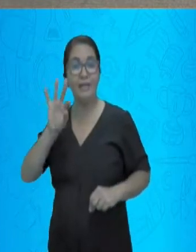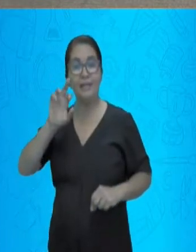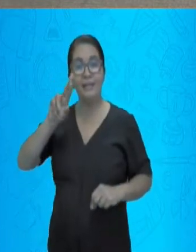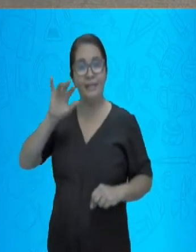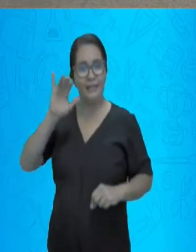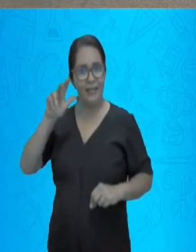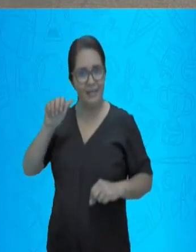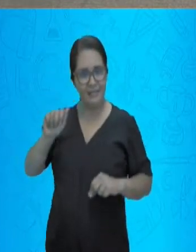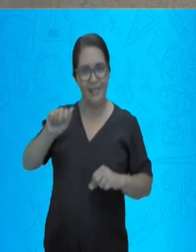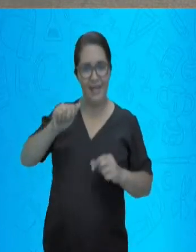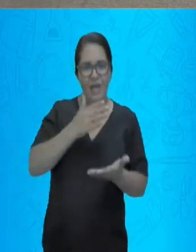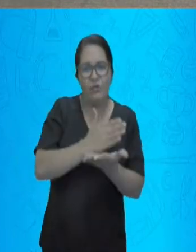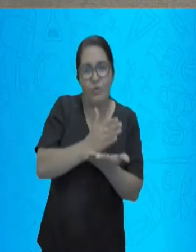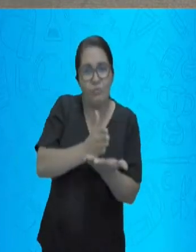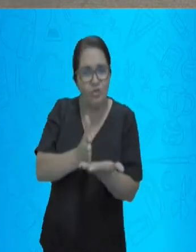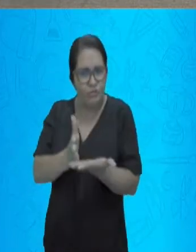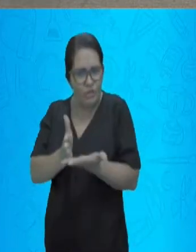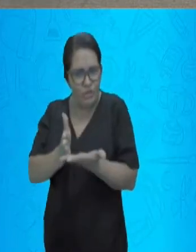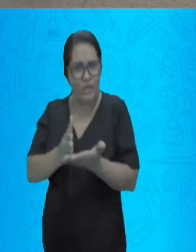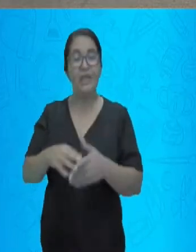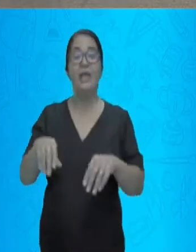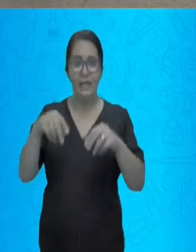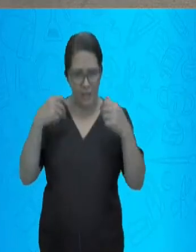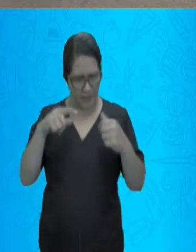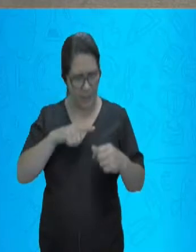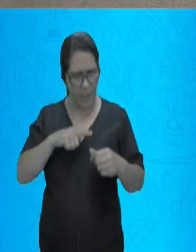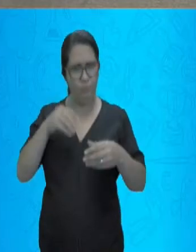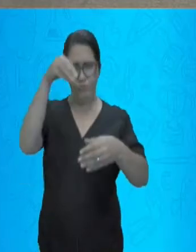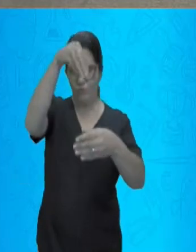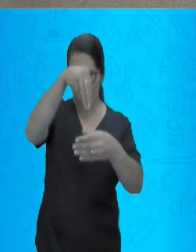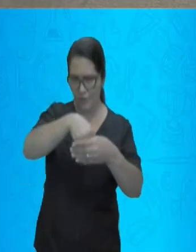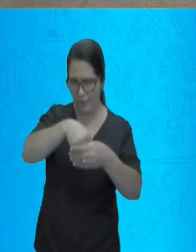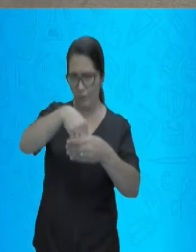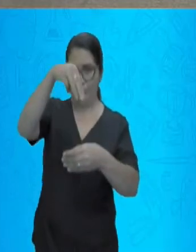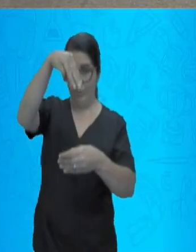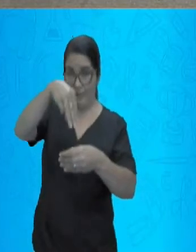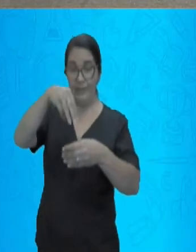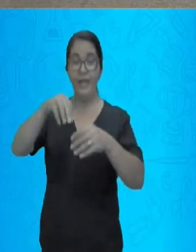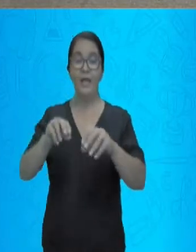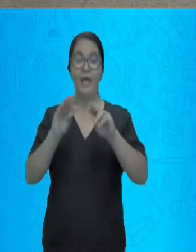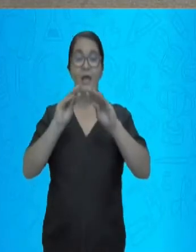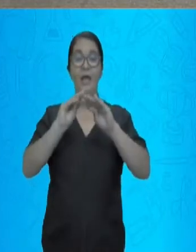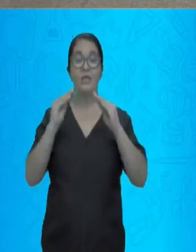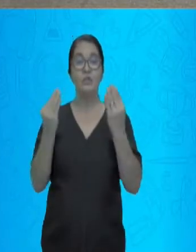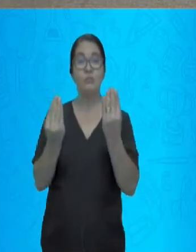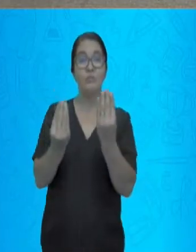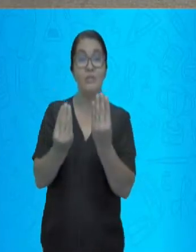temos substâncias ou misturas. Bom,